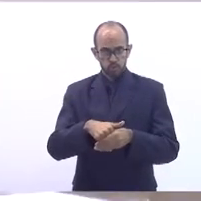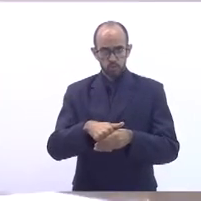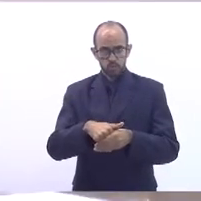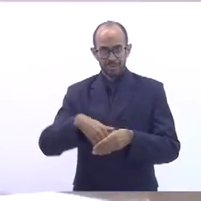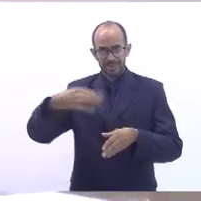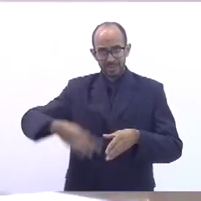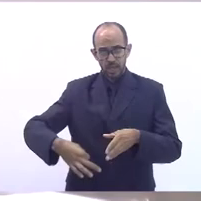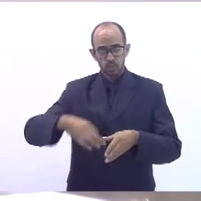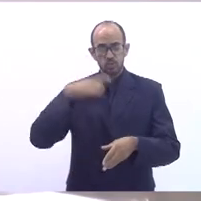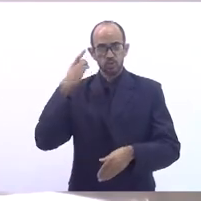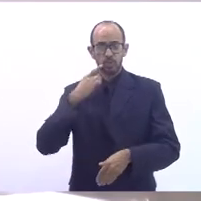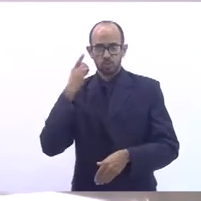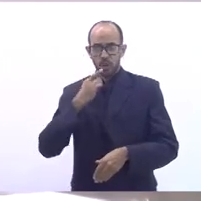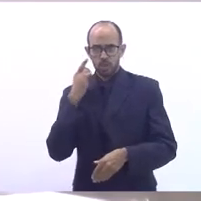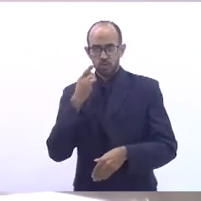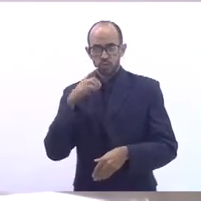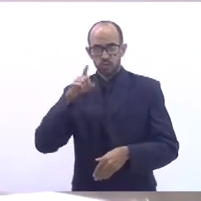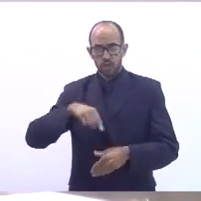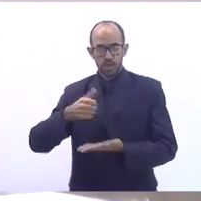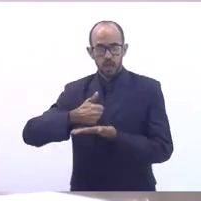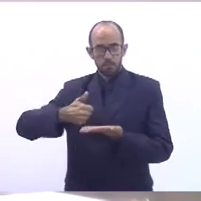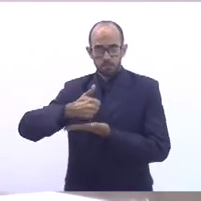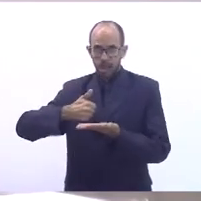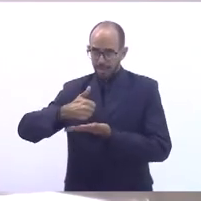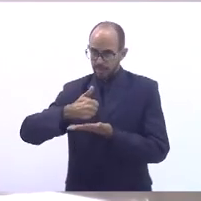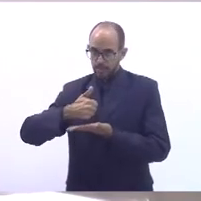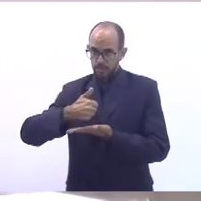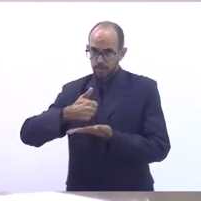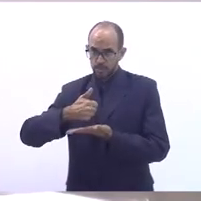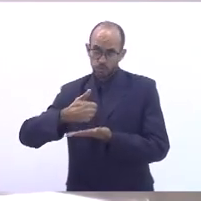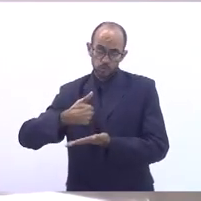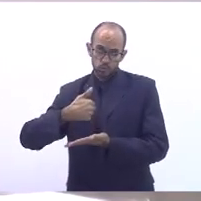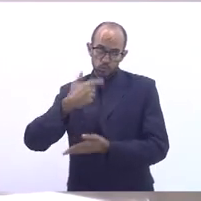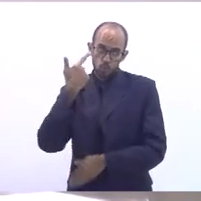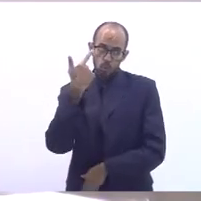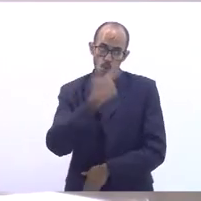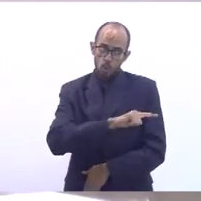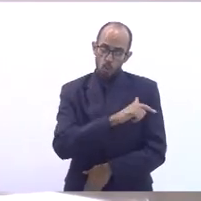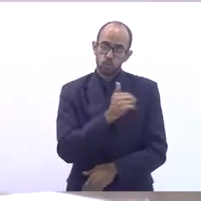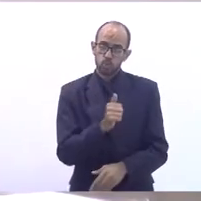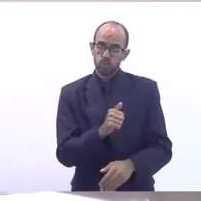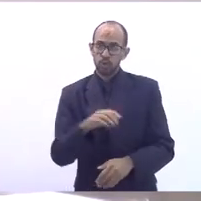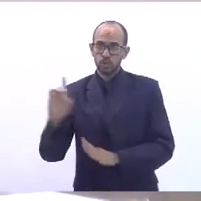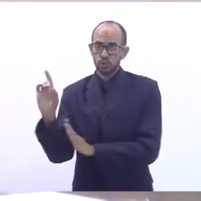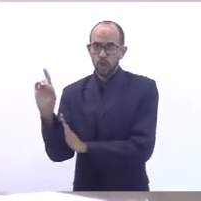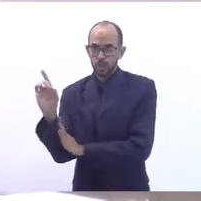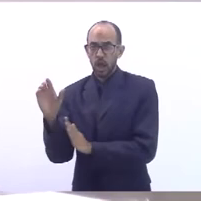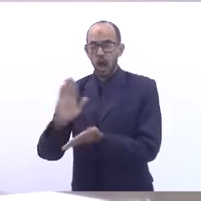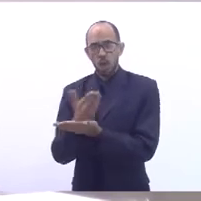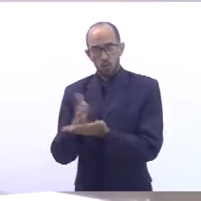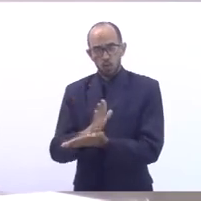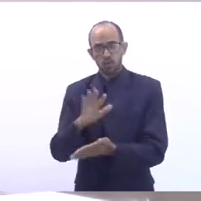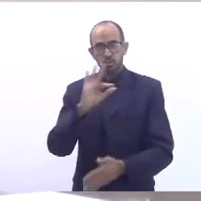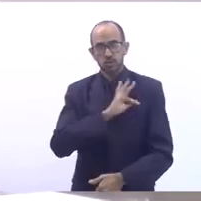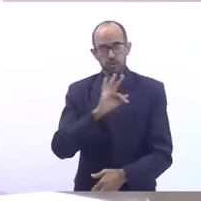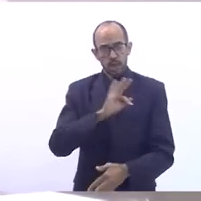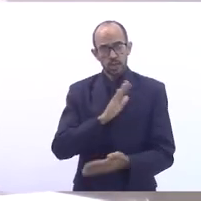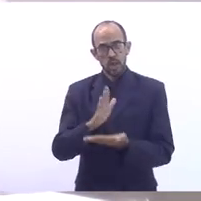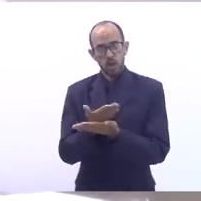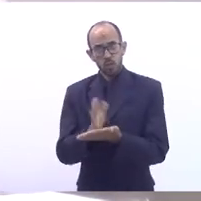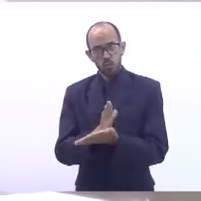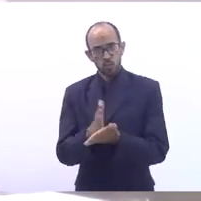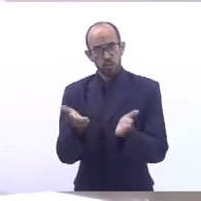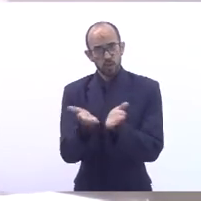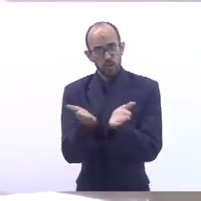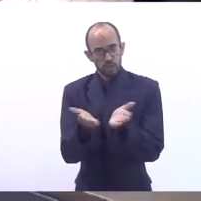de Deputados que são da base do lado de lá em alguns policiais alguns evangélicos que votaram com a gente que